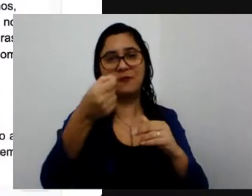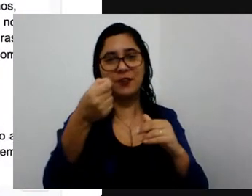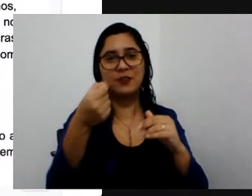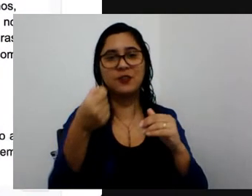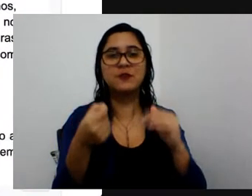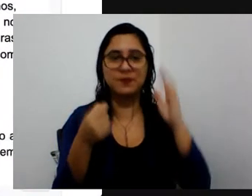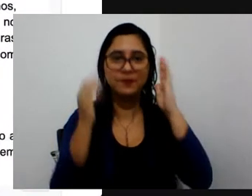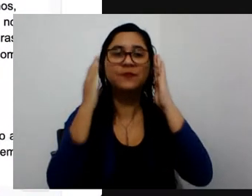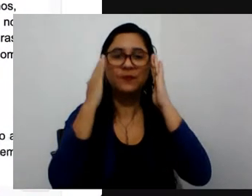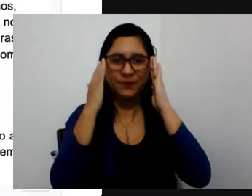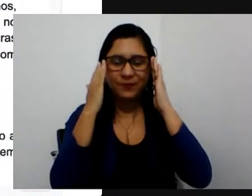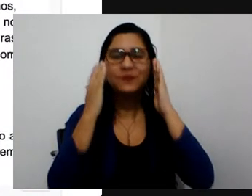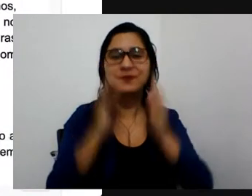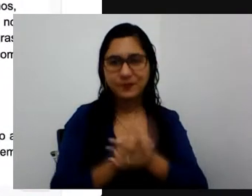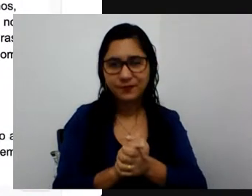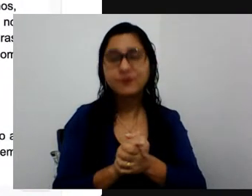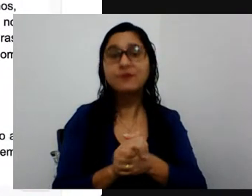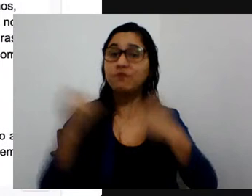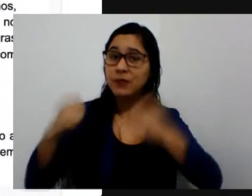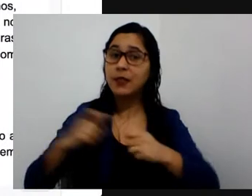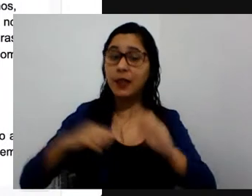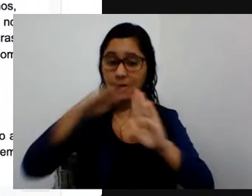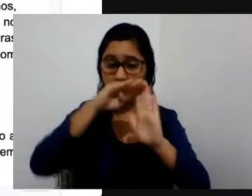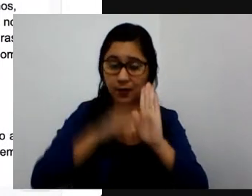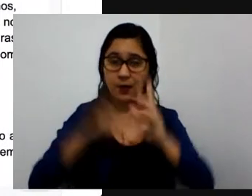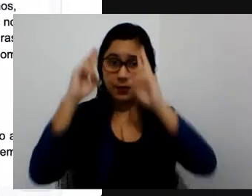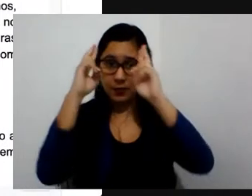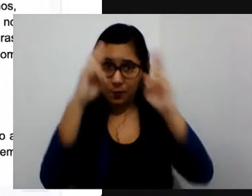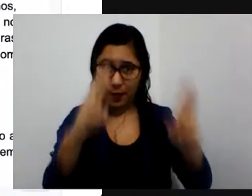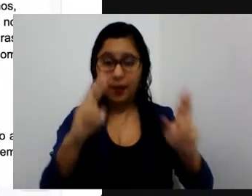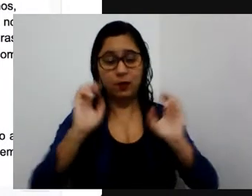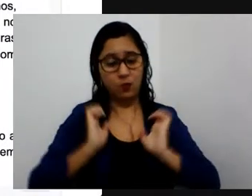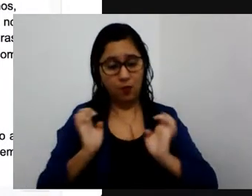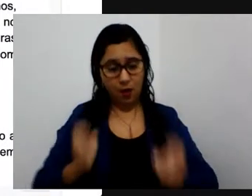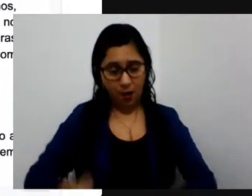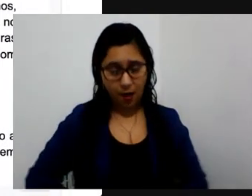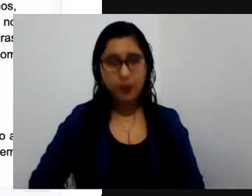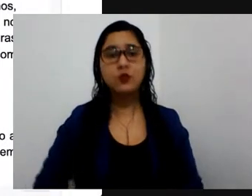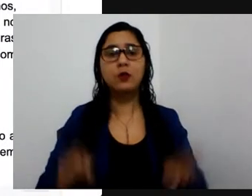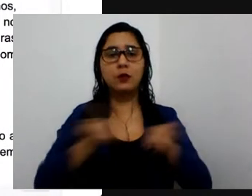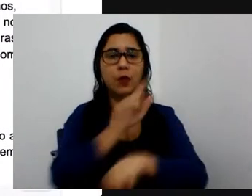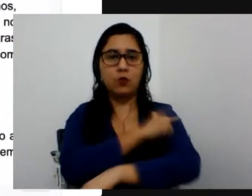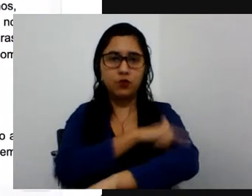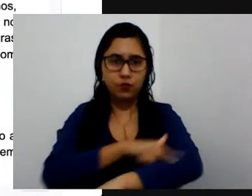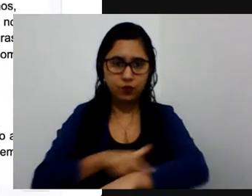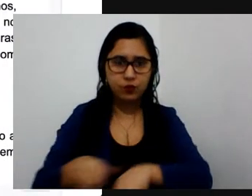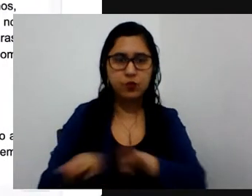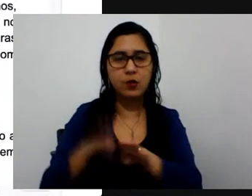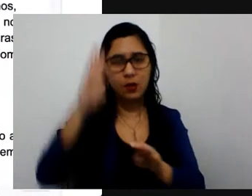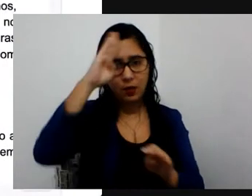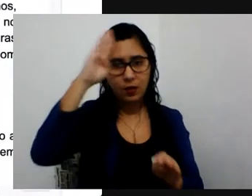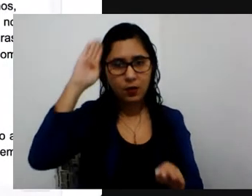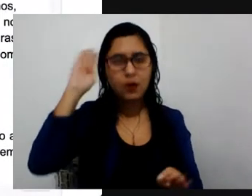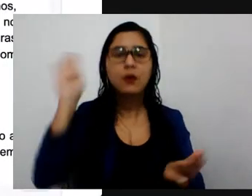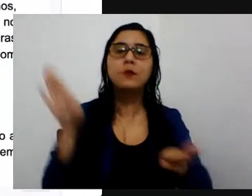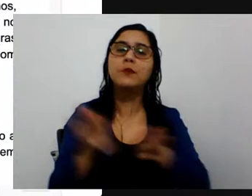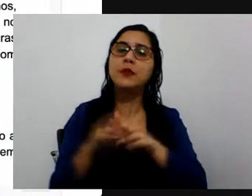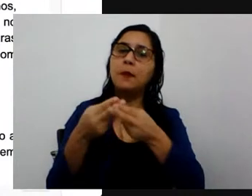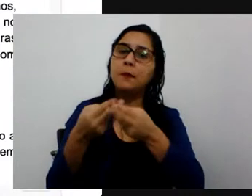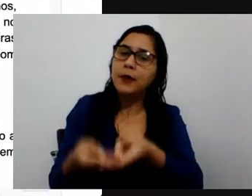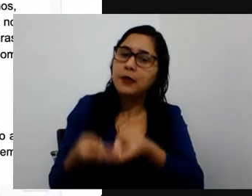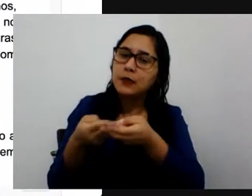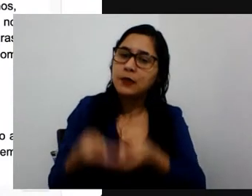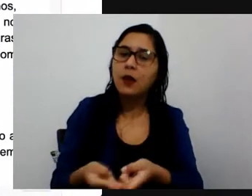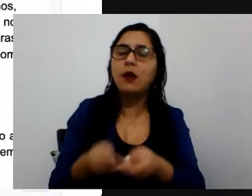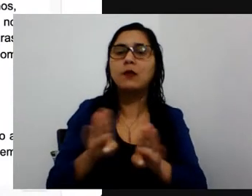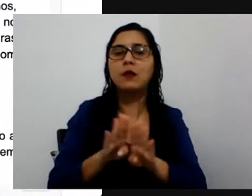ser pautados pelo respeito, pela disciplina, pela ética e decoro acadêmico, pela tolerância e pela total